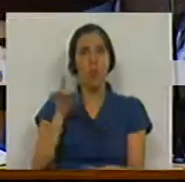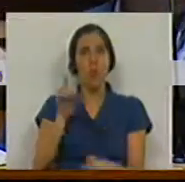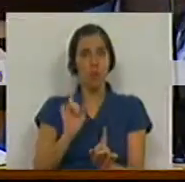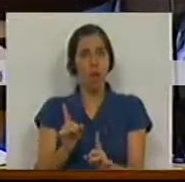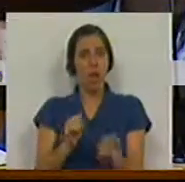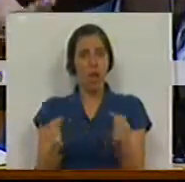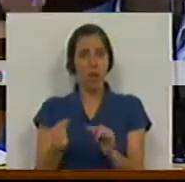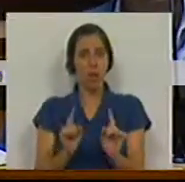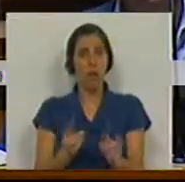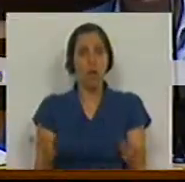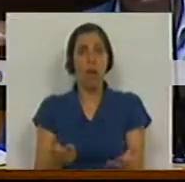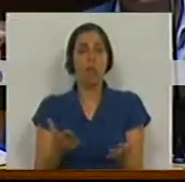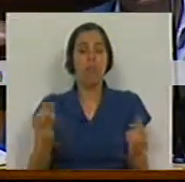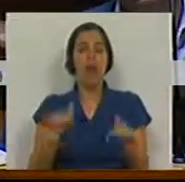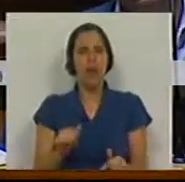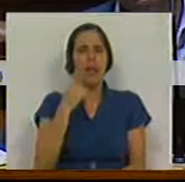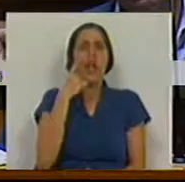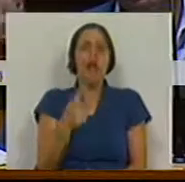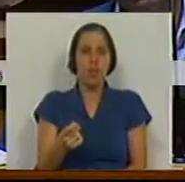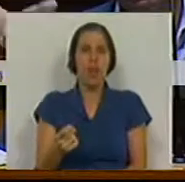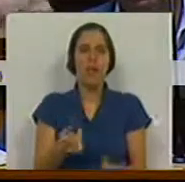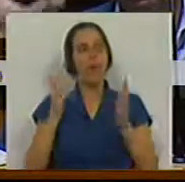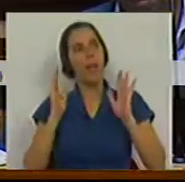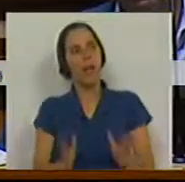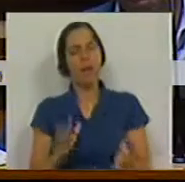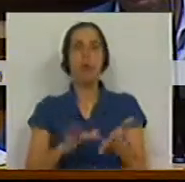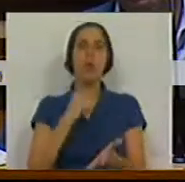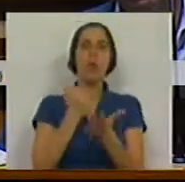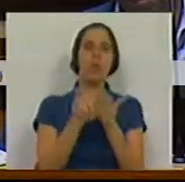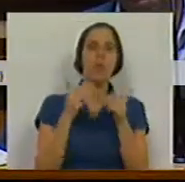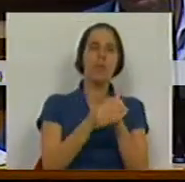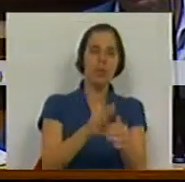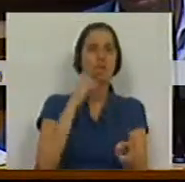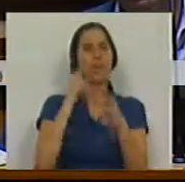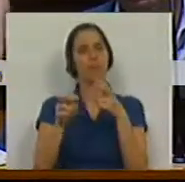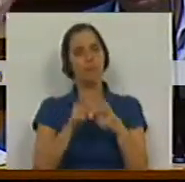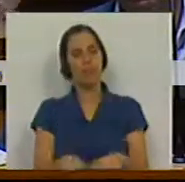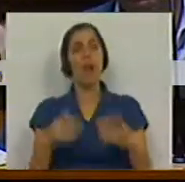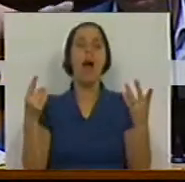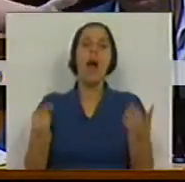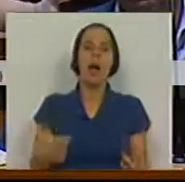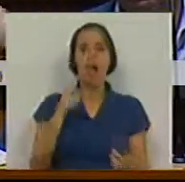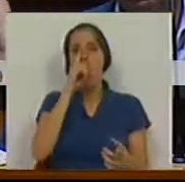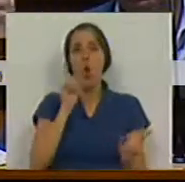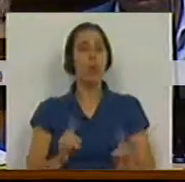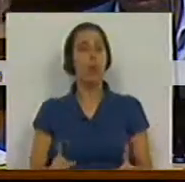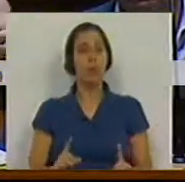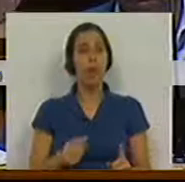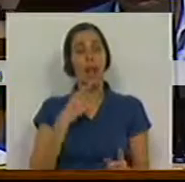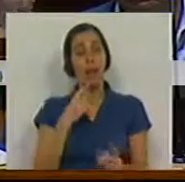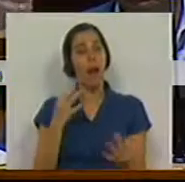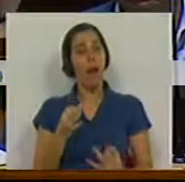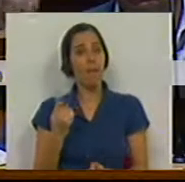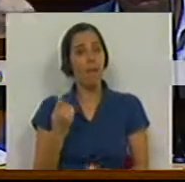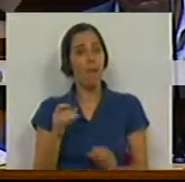coloca neste debate, porque aqui reconhece que é preciso concluir o processo de eletrificação, porque aqui não desmente que continua a